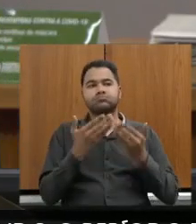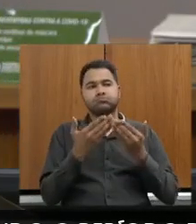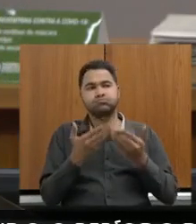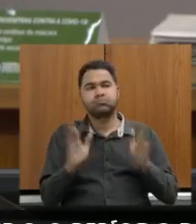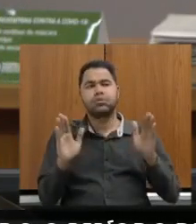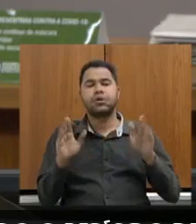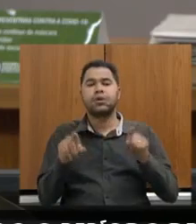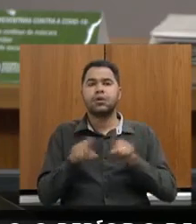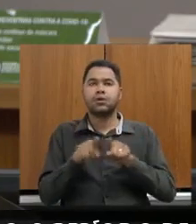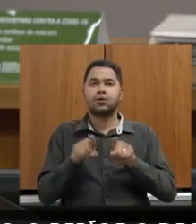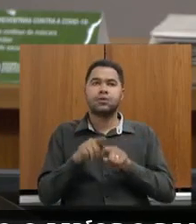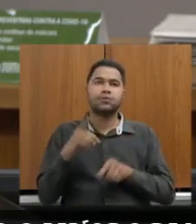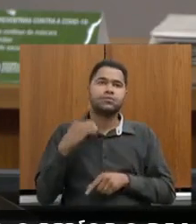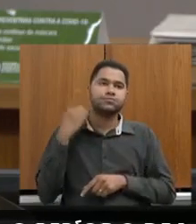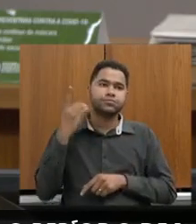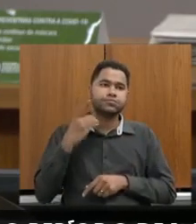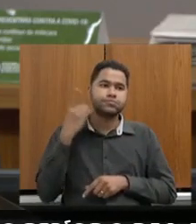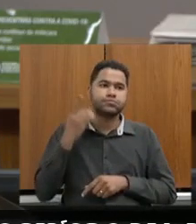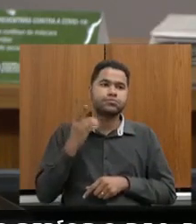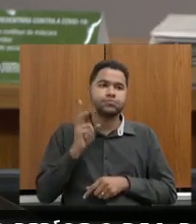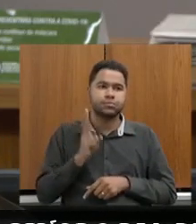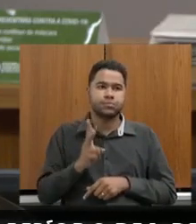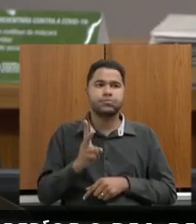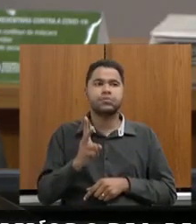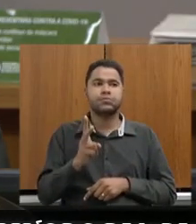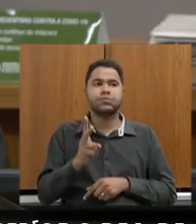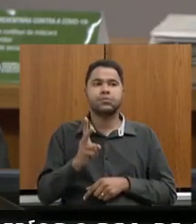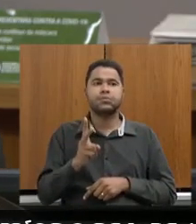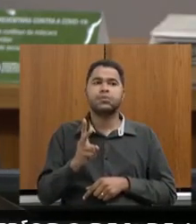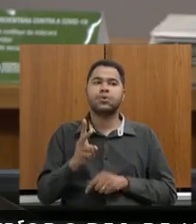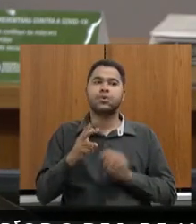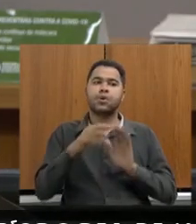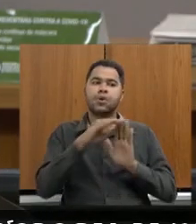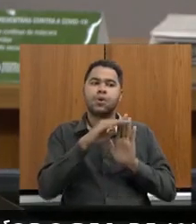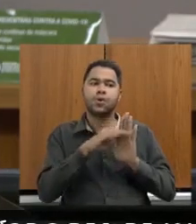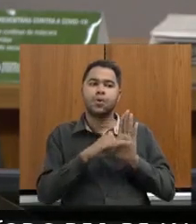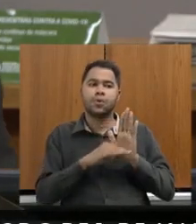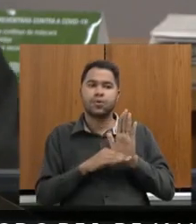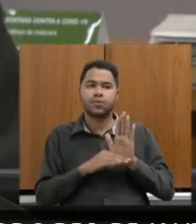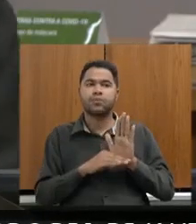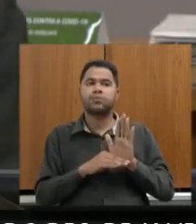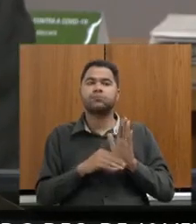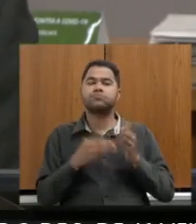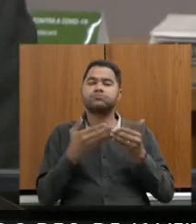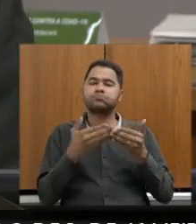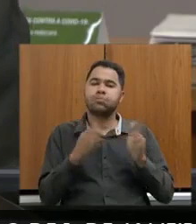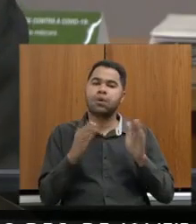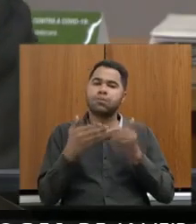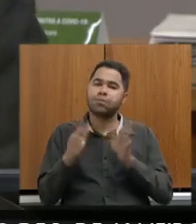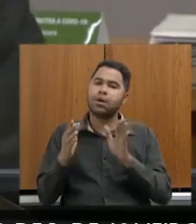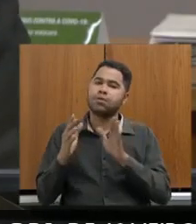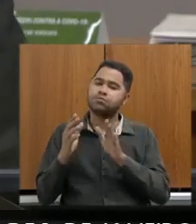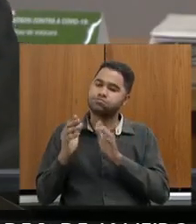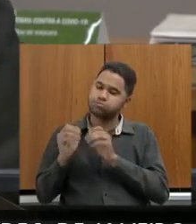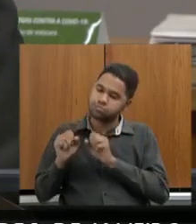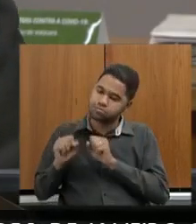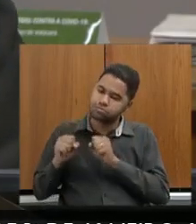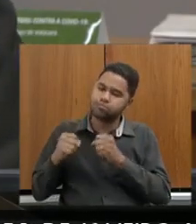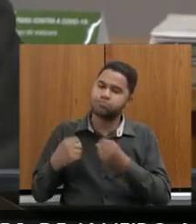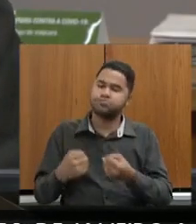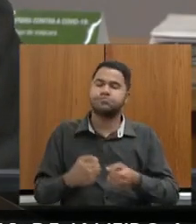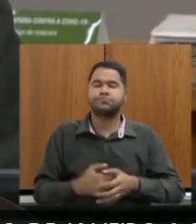aos parlamentares que tem na sua parcela aberto portas e somado forças